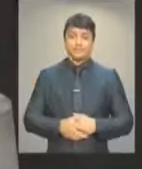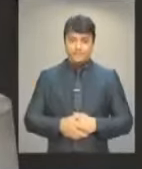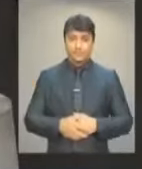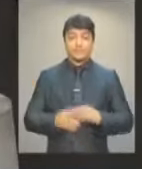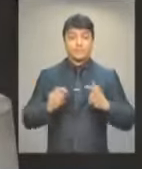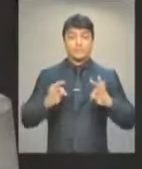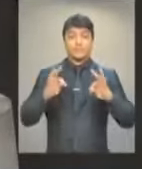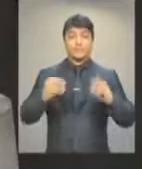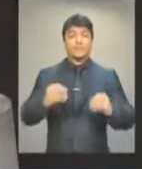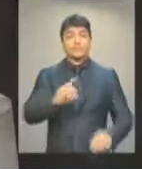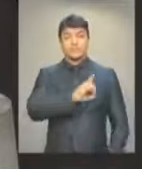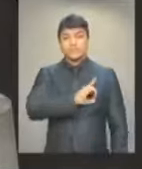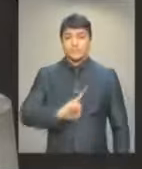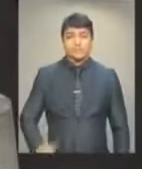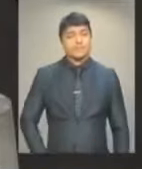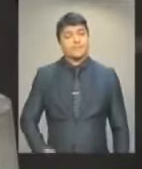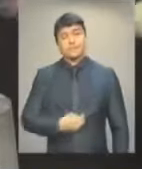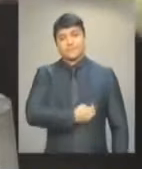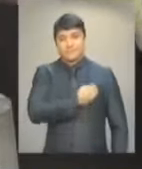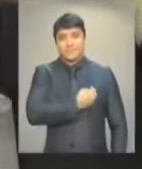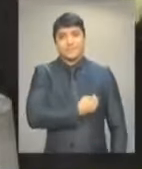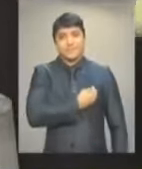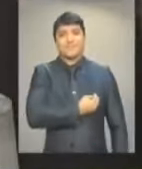senhoras deputadas, senhores deputados.